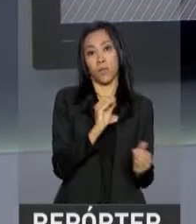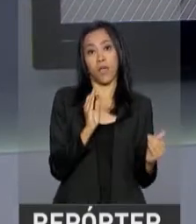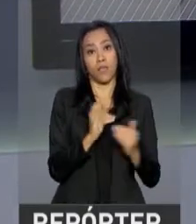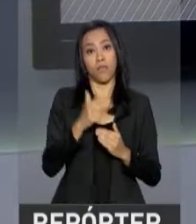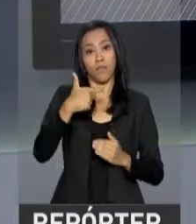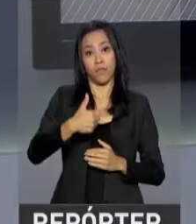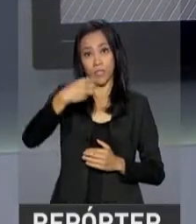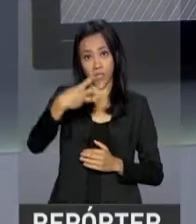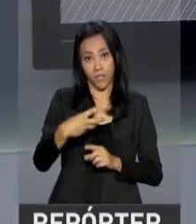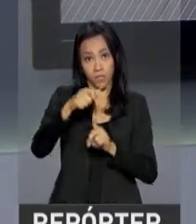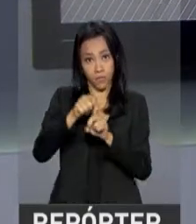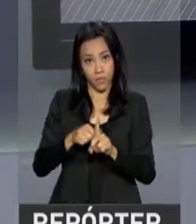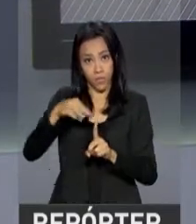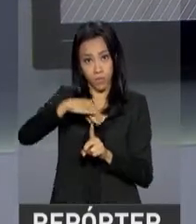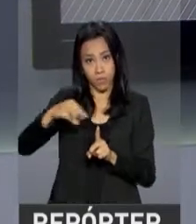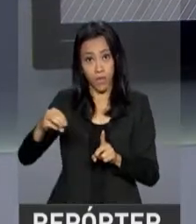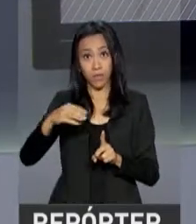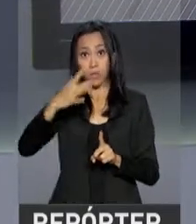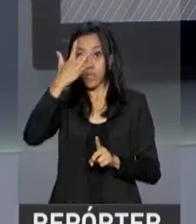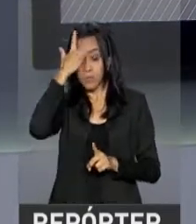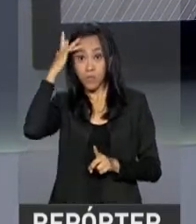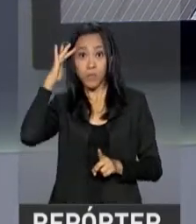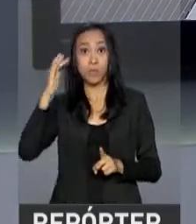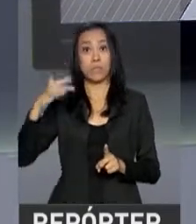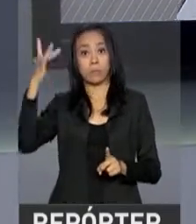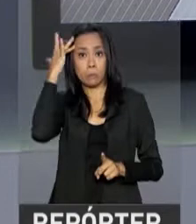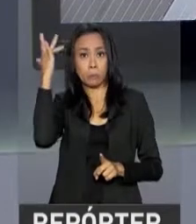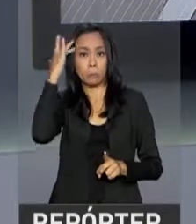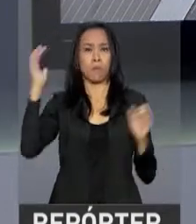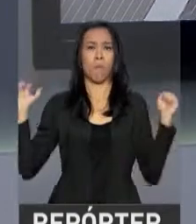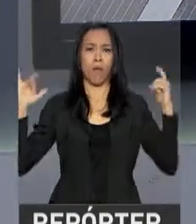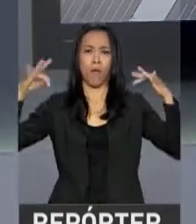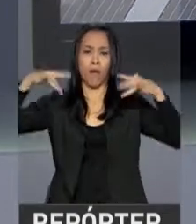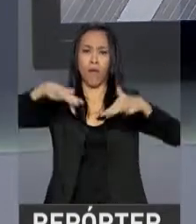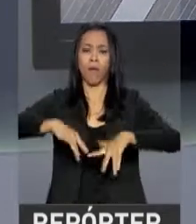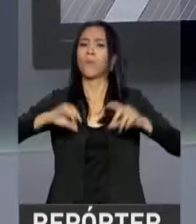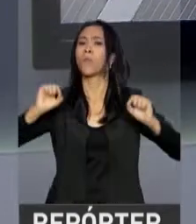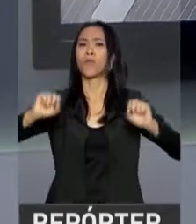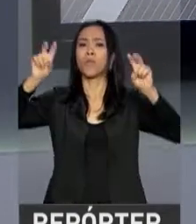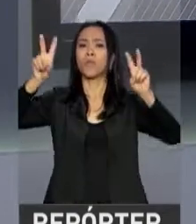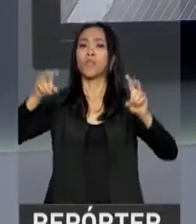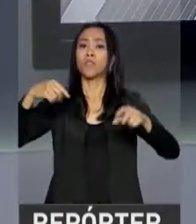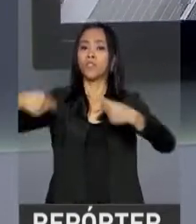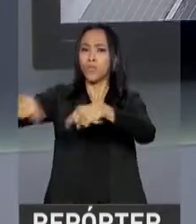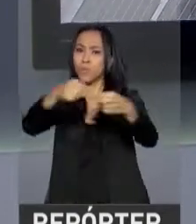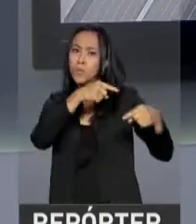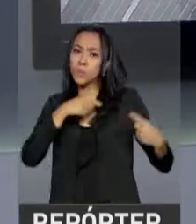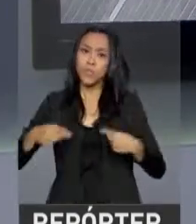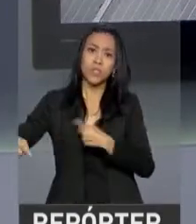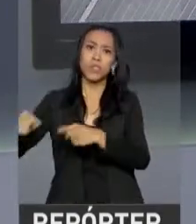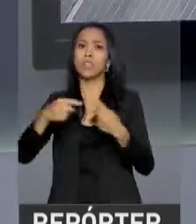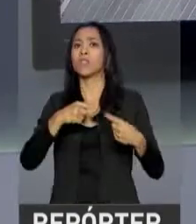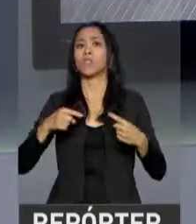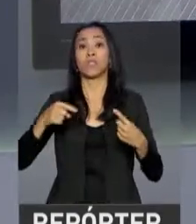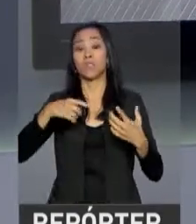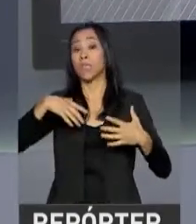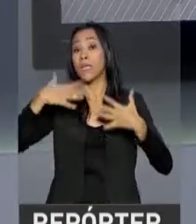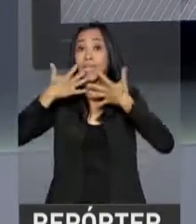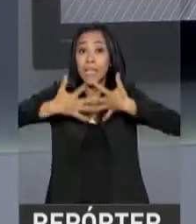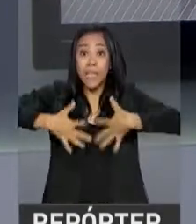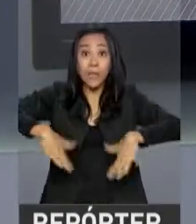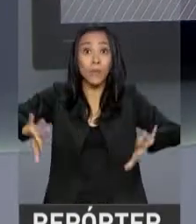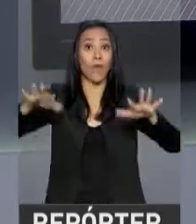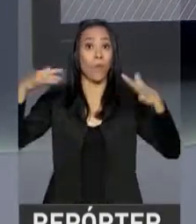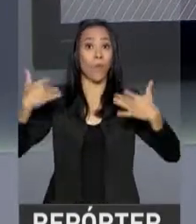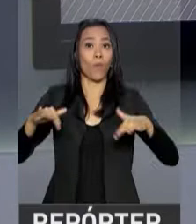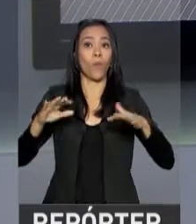reunir os principais especialistas mundiais e cidadãos interessados em discutir a preservação de uma das principais riquezas naturais.